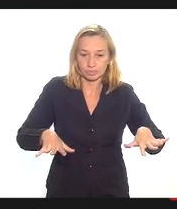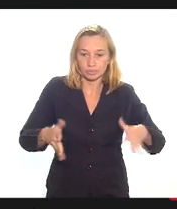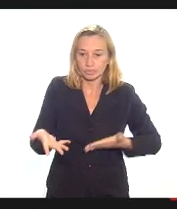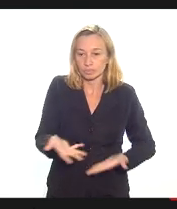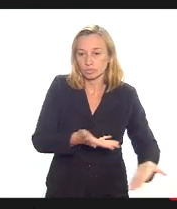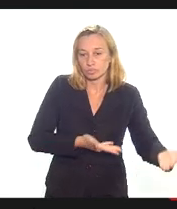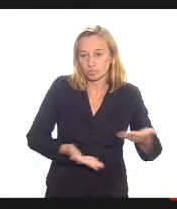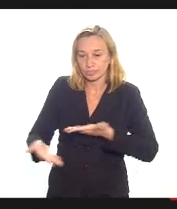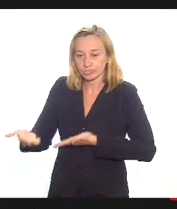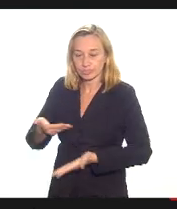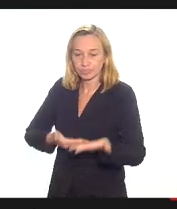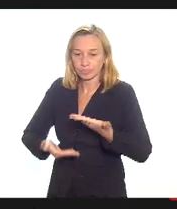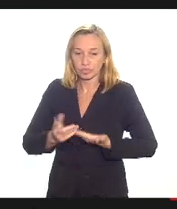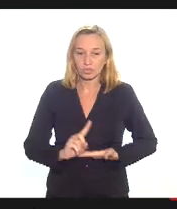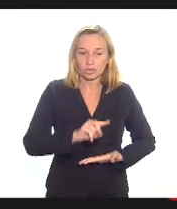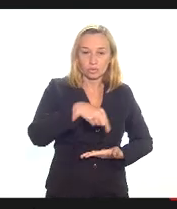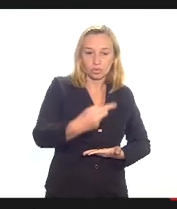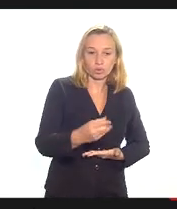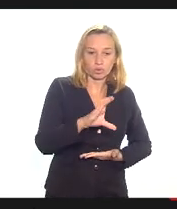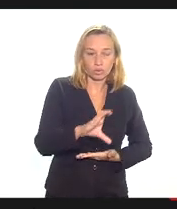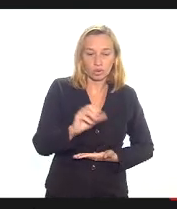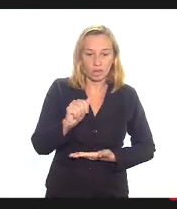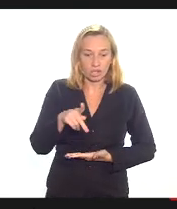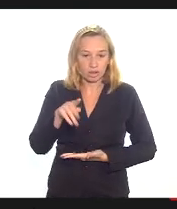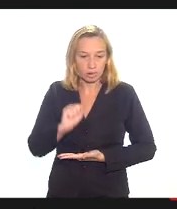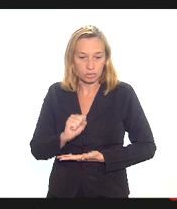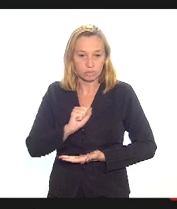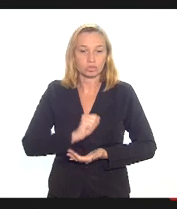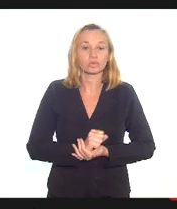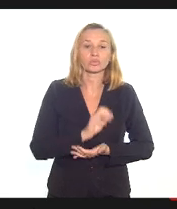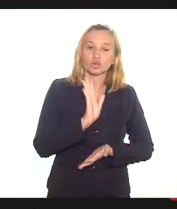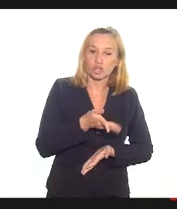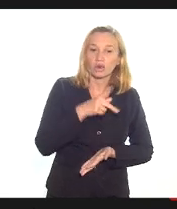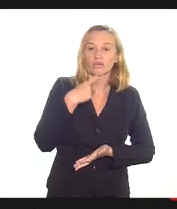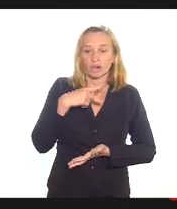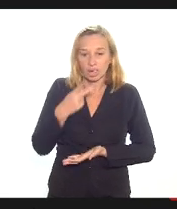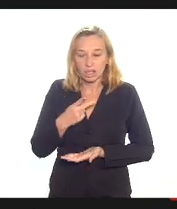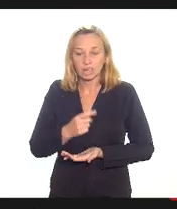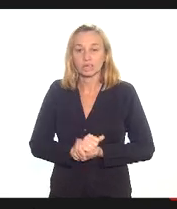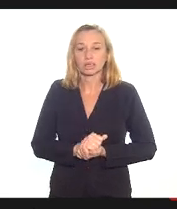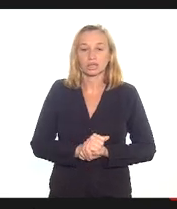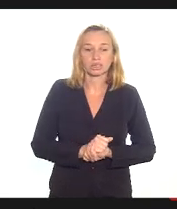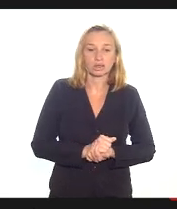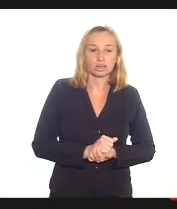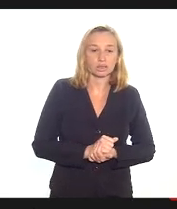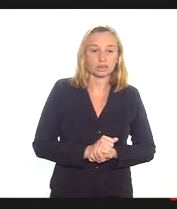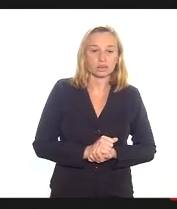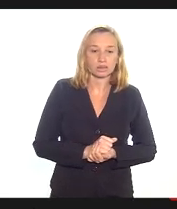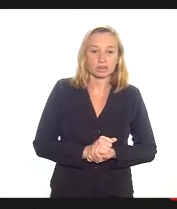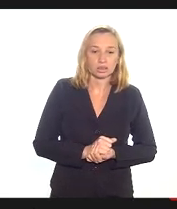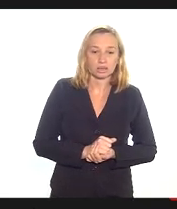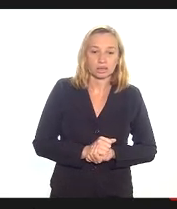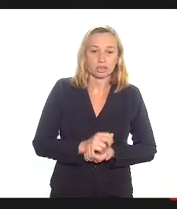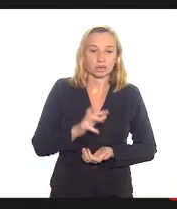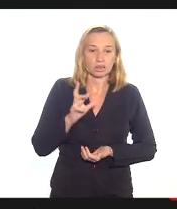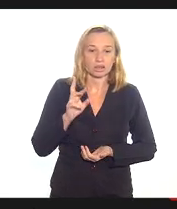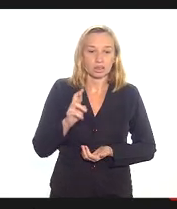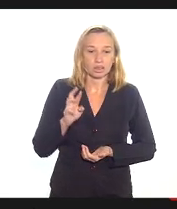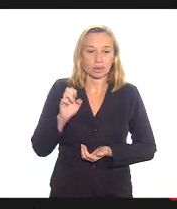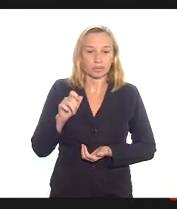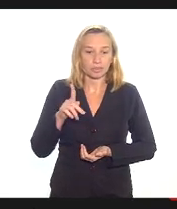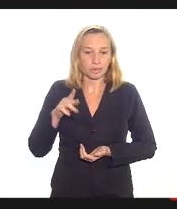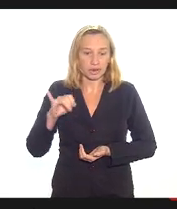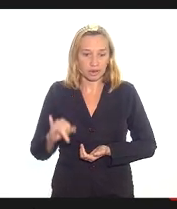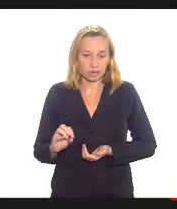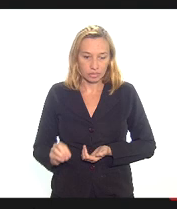compartilhados com outros campos, né? Então, como eu disse, esse critério de rateio era 1 até 2014